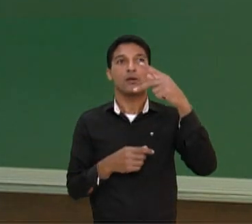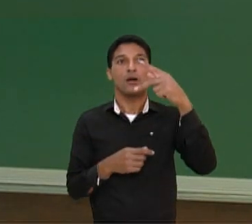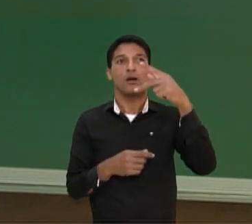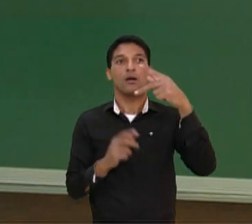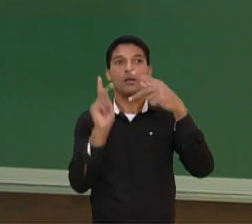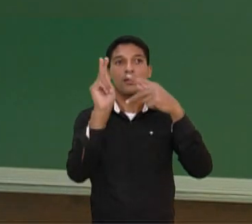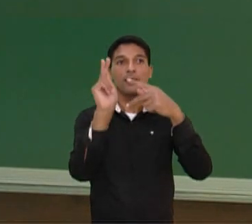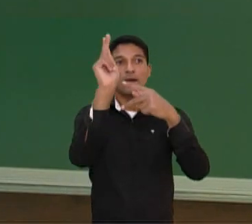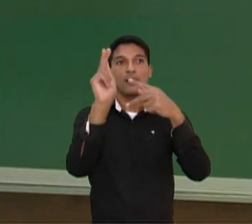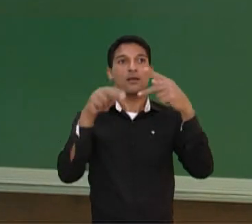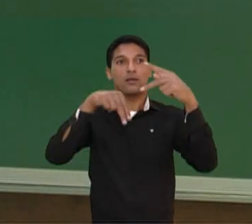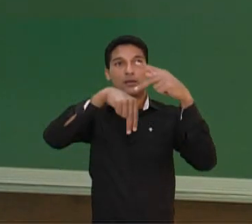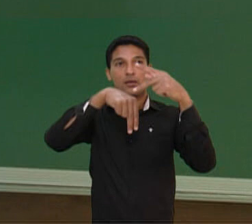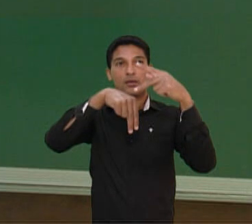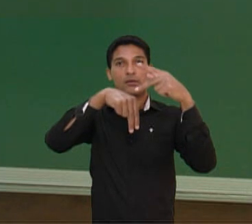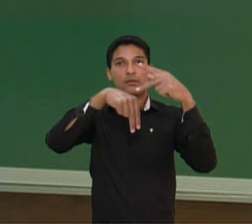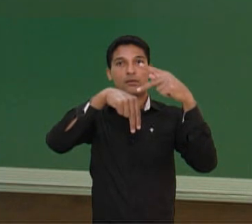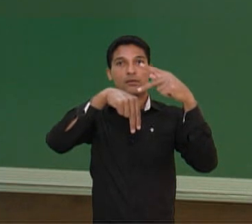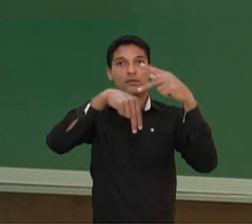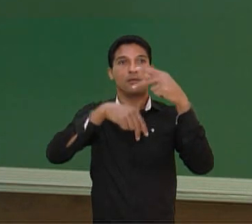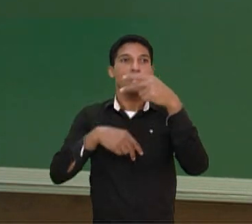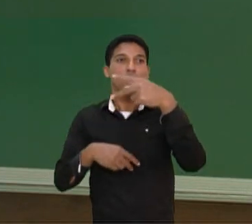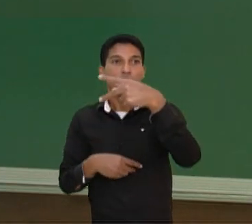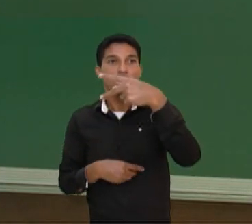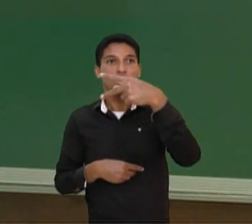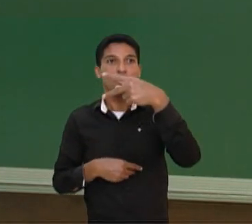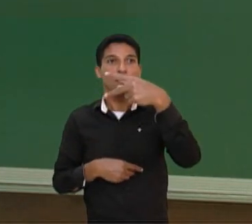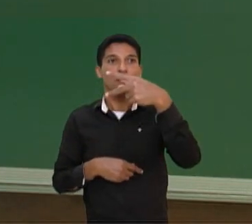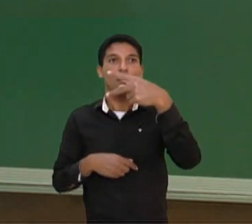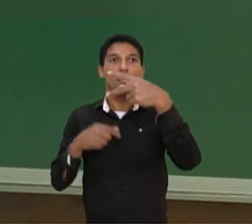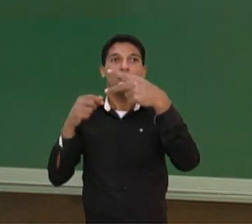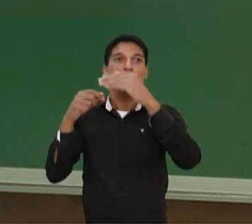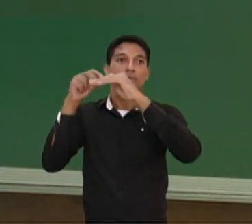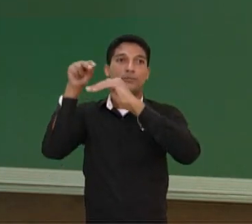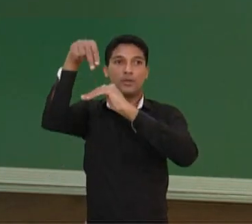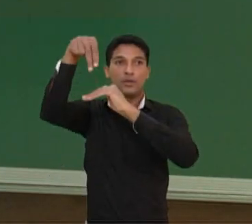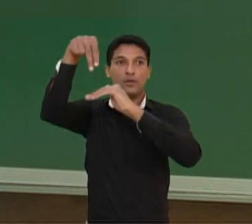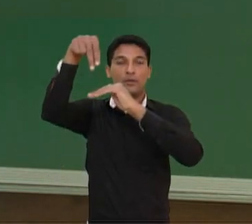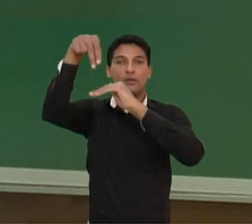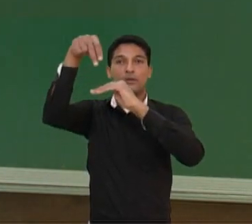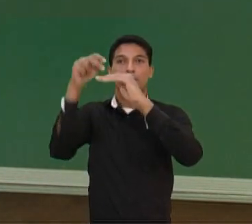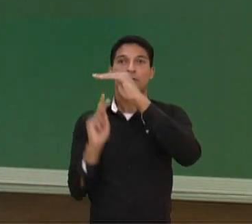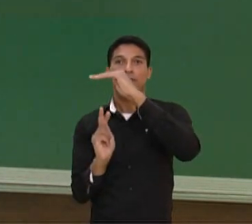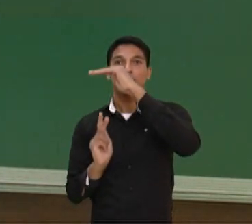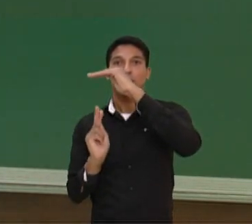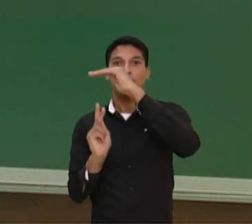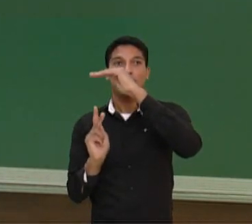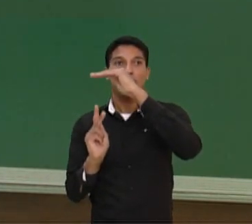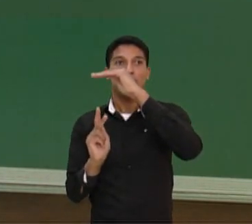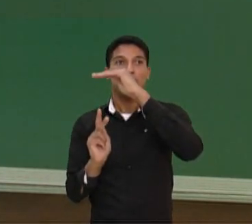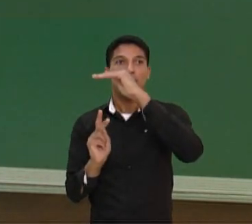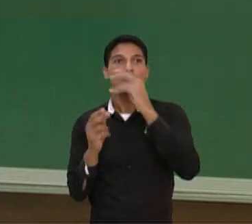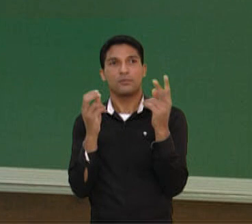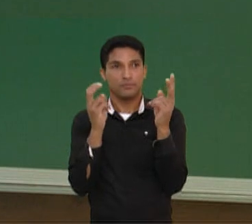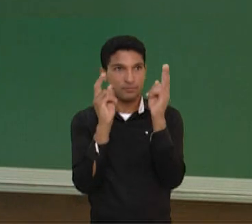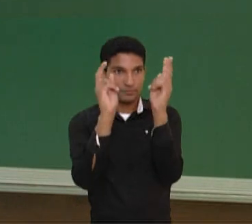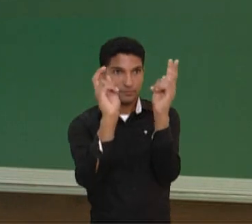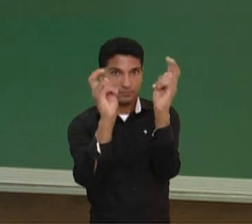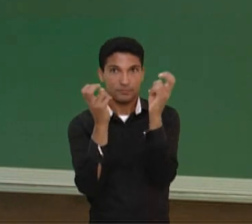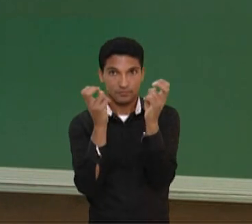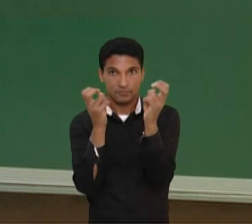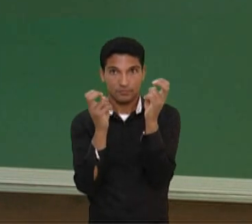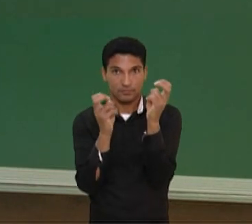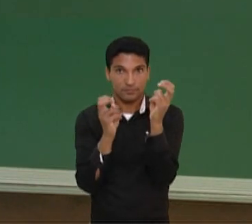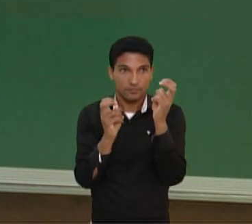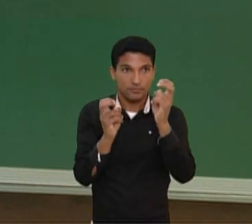elementos nos quais K se repetem vai ser N fatorial sobre K fatorial. E se eu tiver mais do